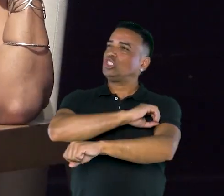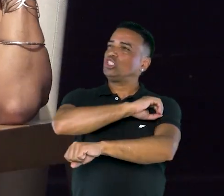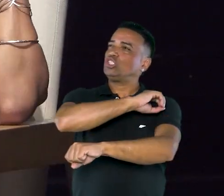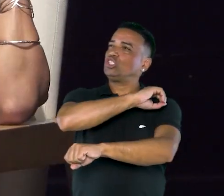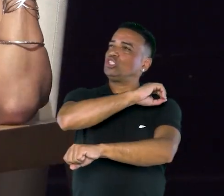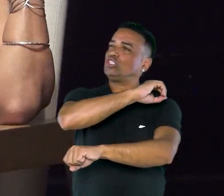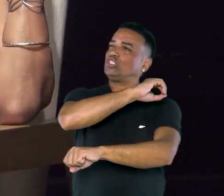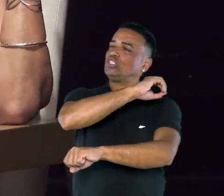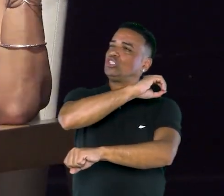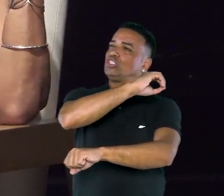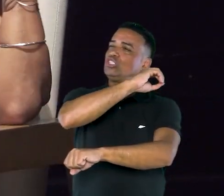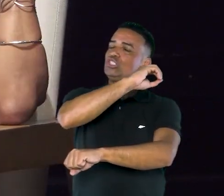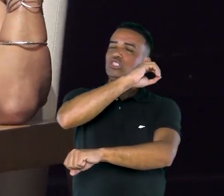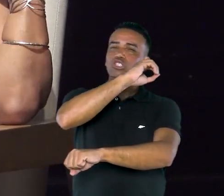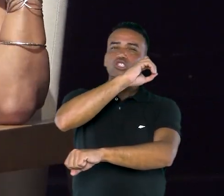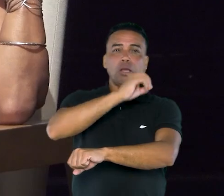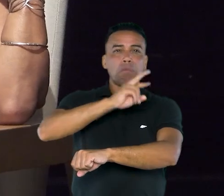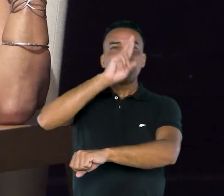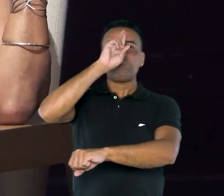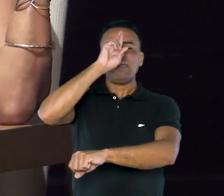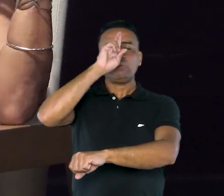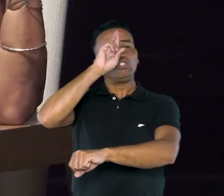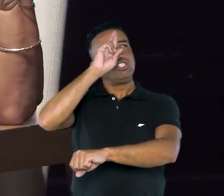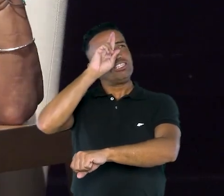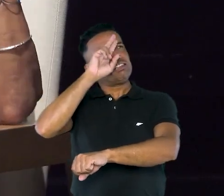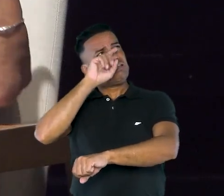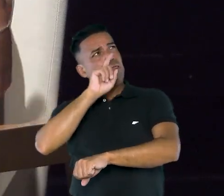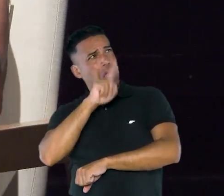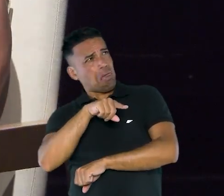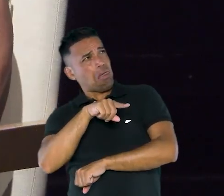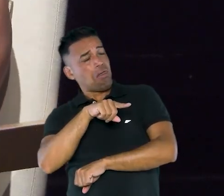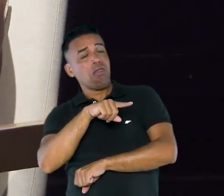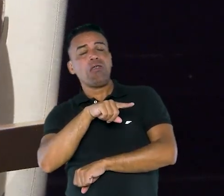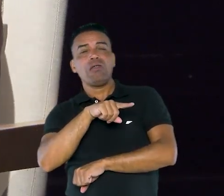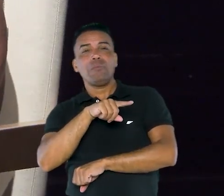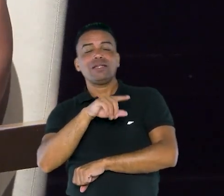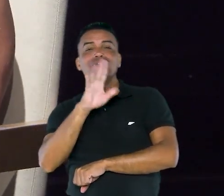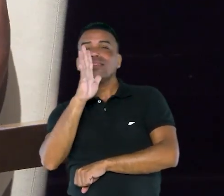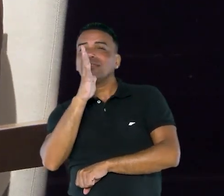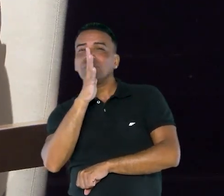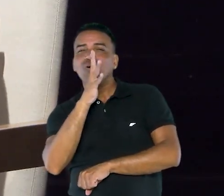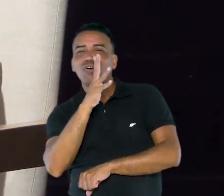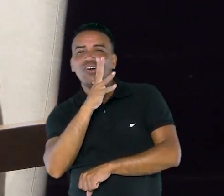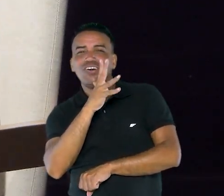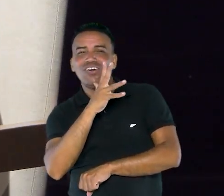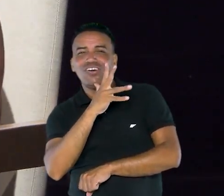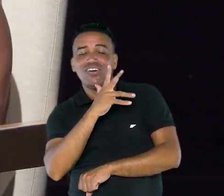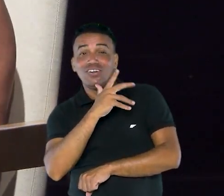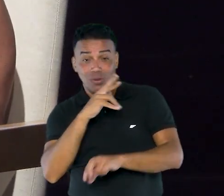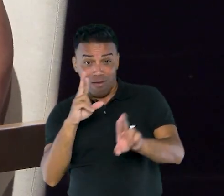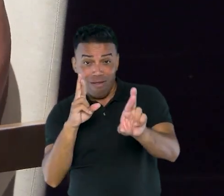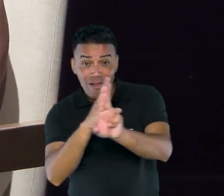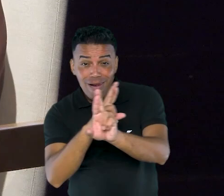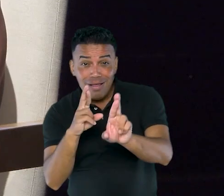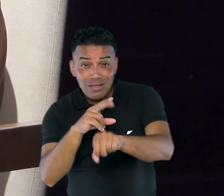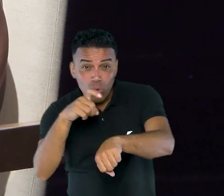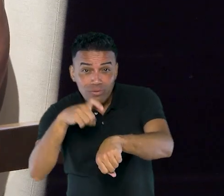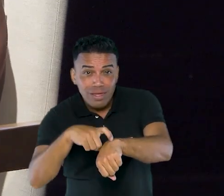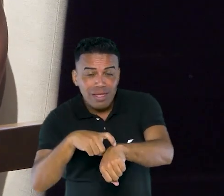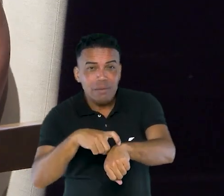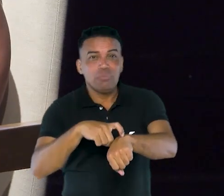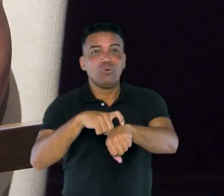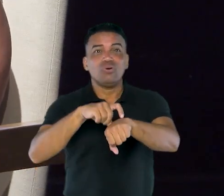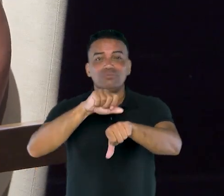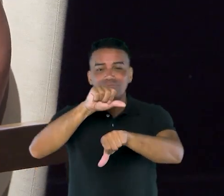está durando, né? A gente está aqui ainda, meio-dia, olha, peraí. Então, tem essa relação com o tempo,